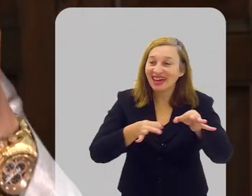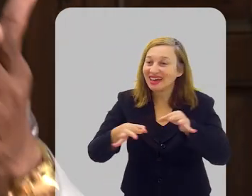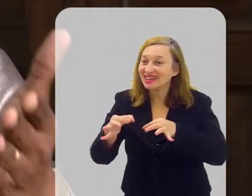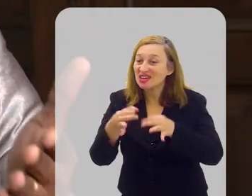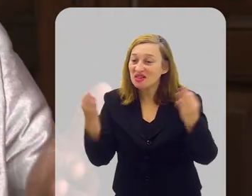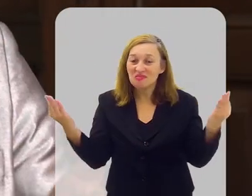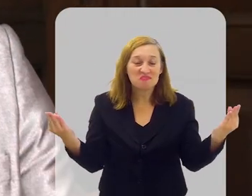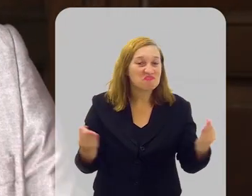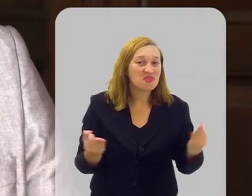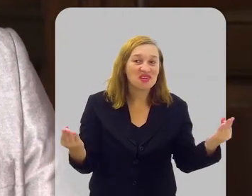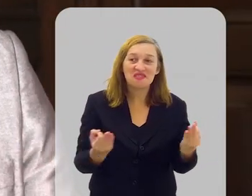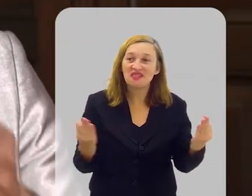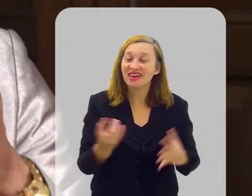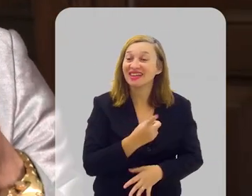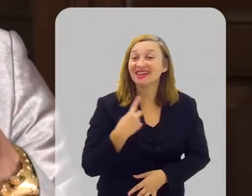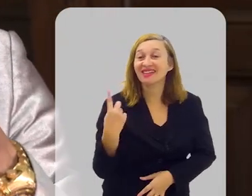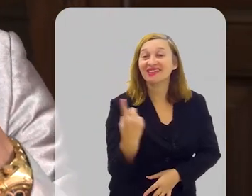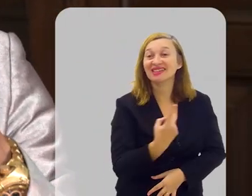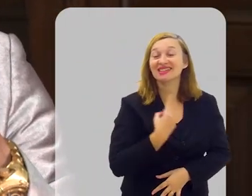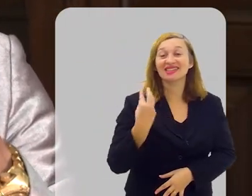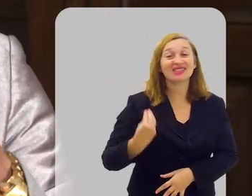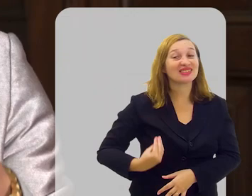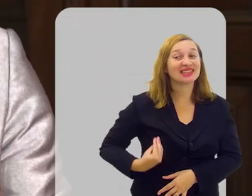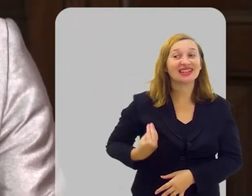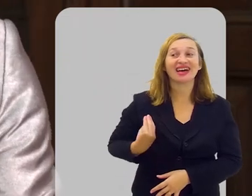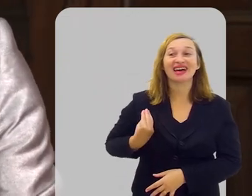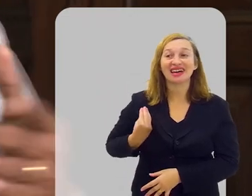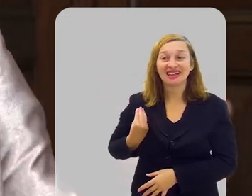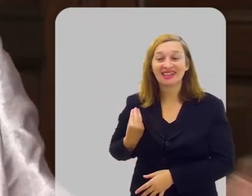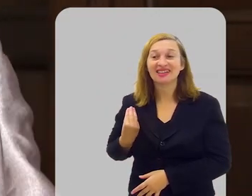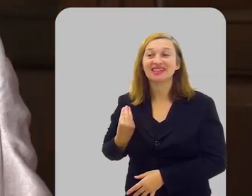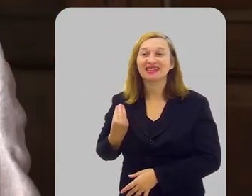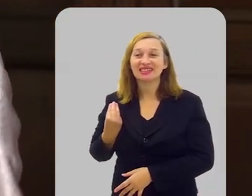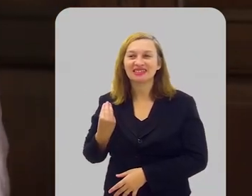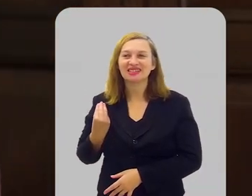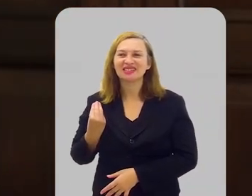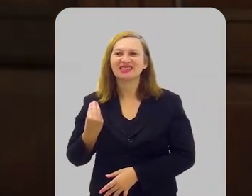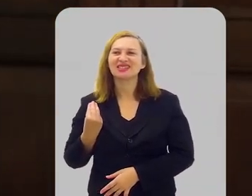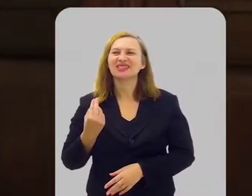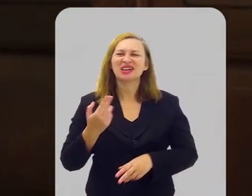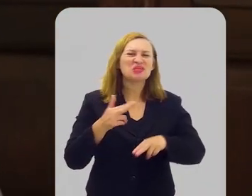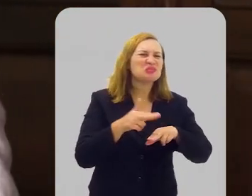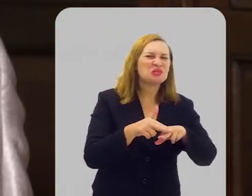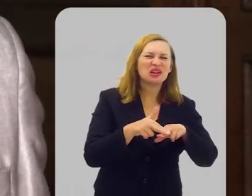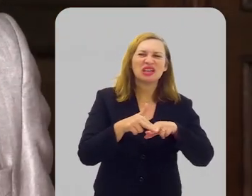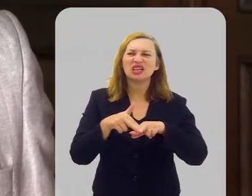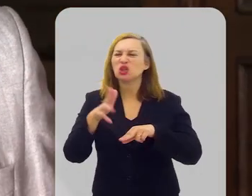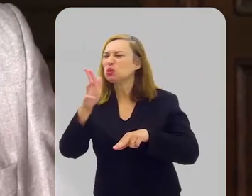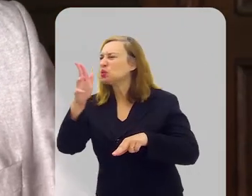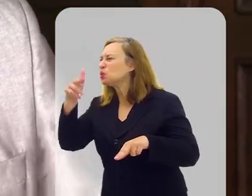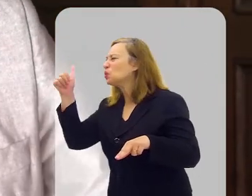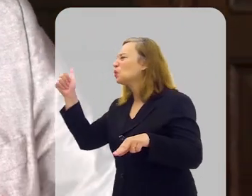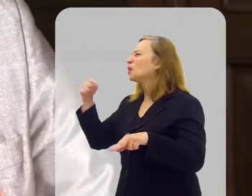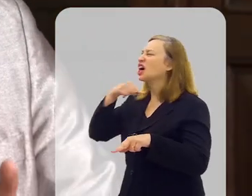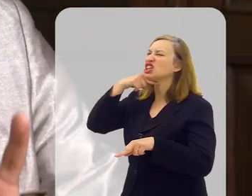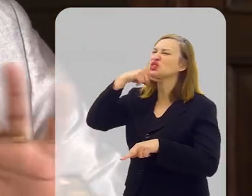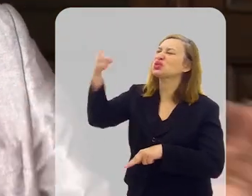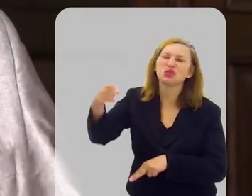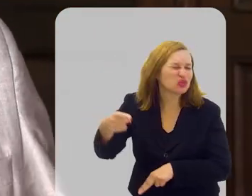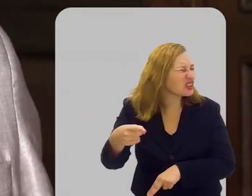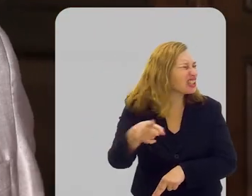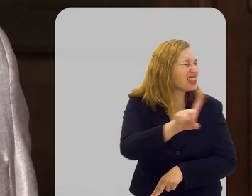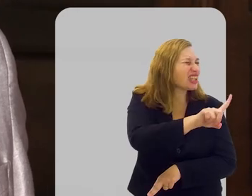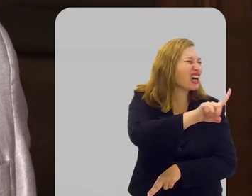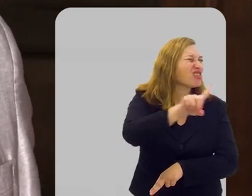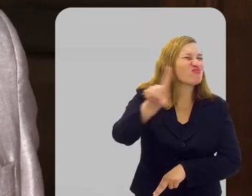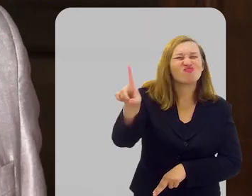um plano perfeito em nossa vida. Por isso